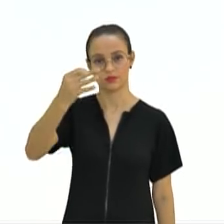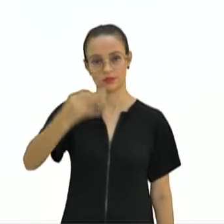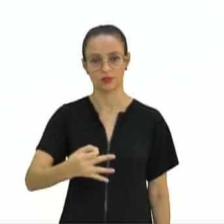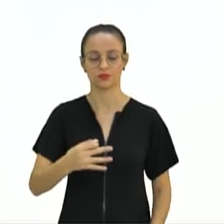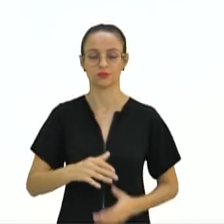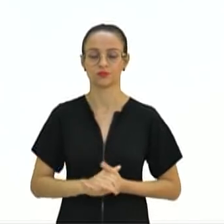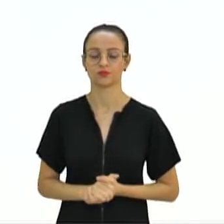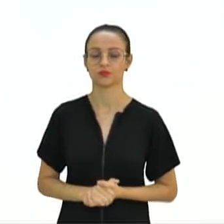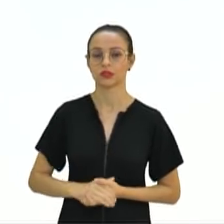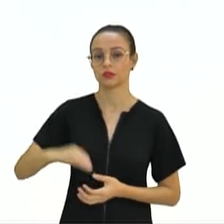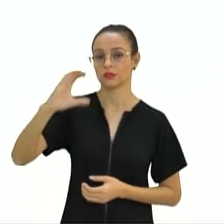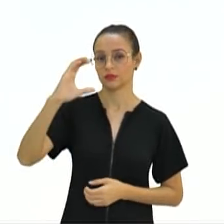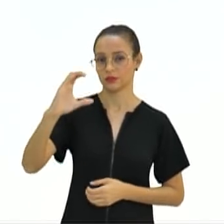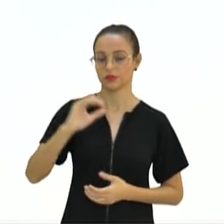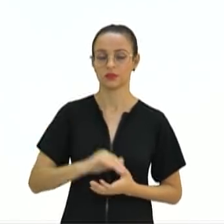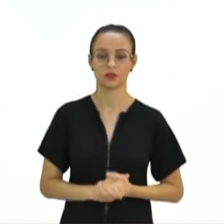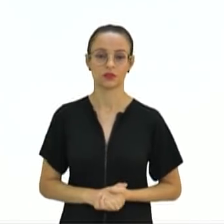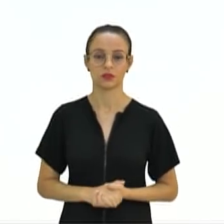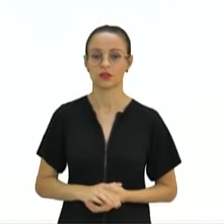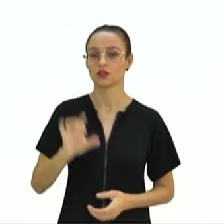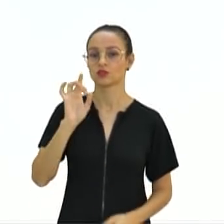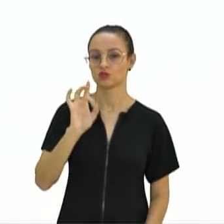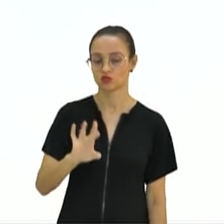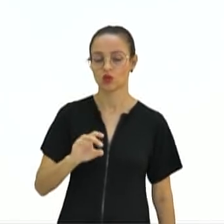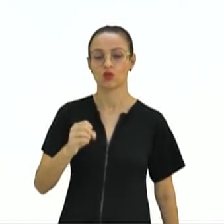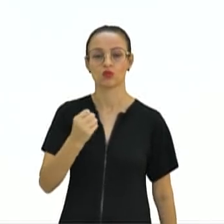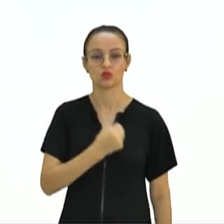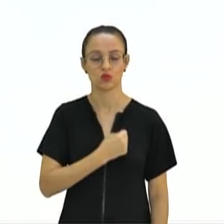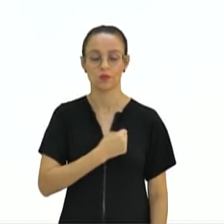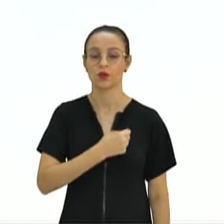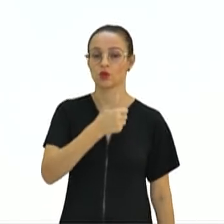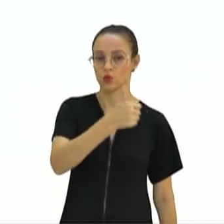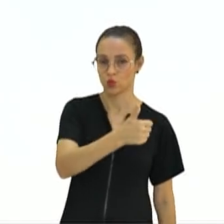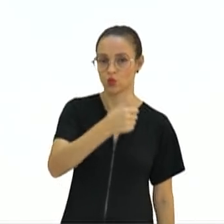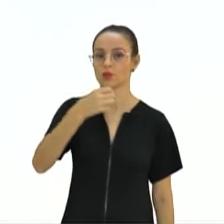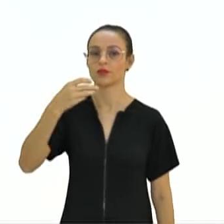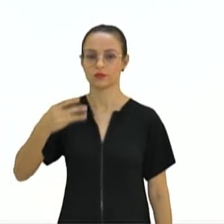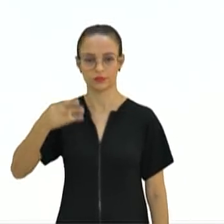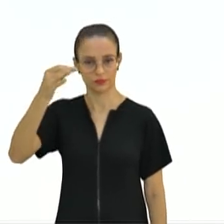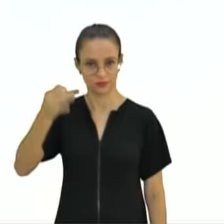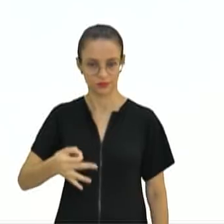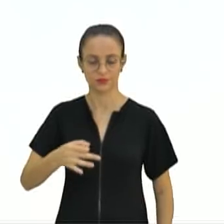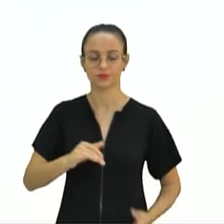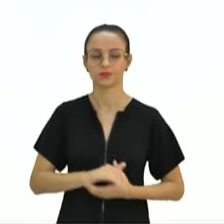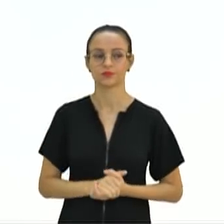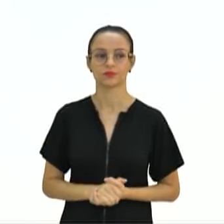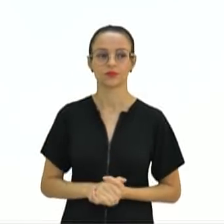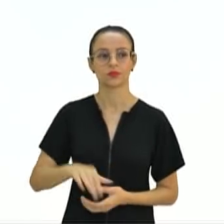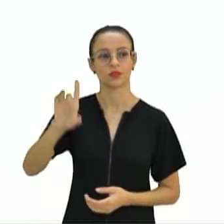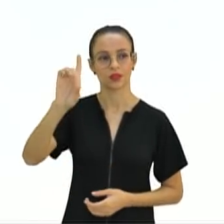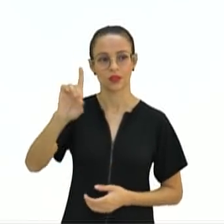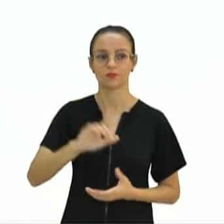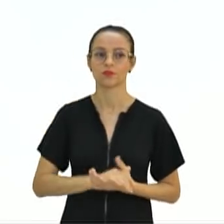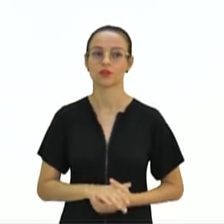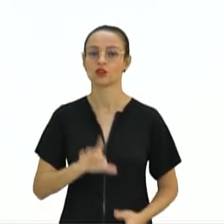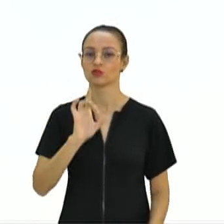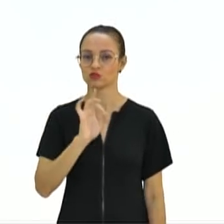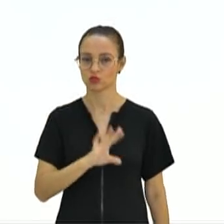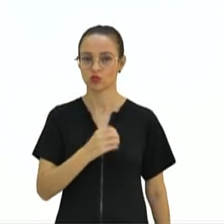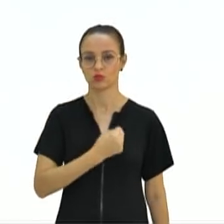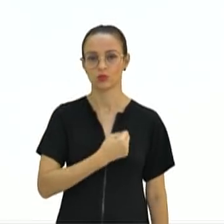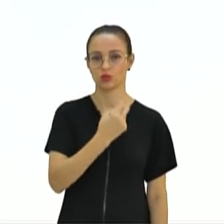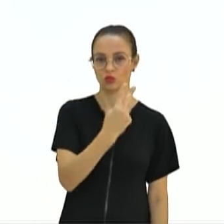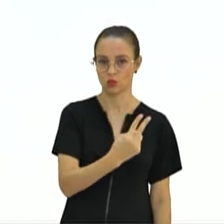correta. C, apenas as afirmativas 1 e 3 são corretas. D, apenas as